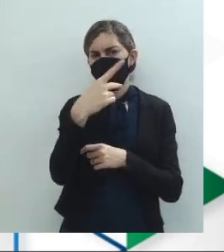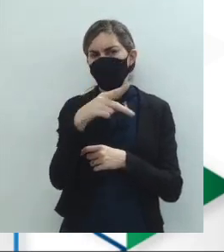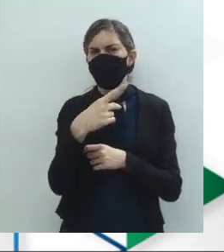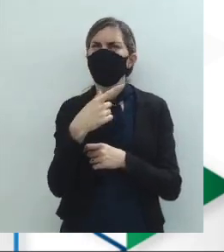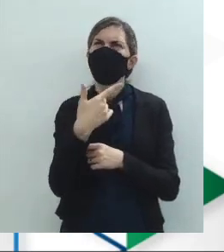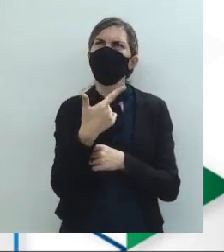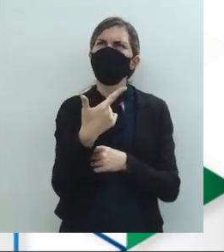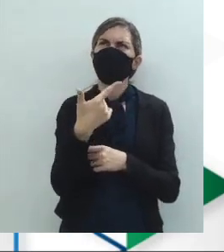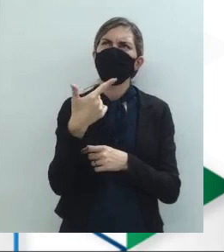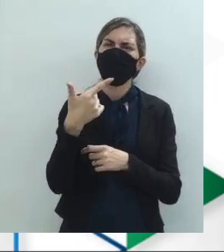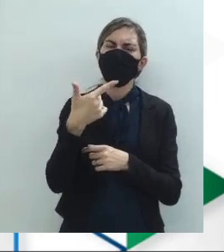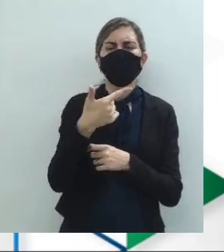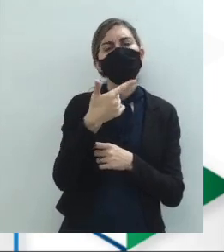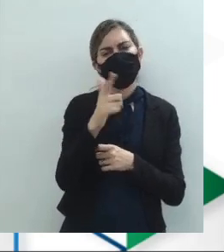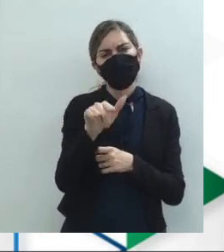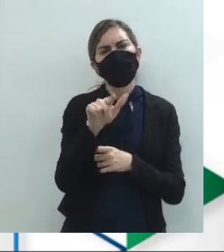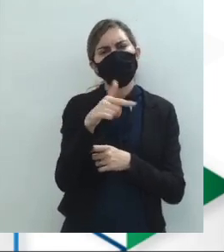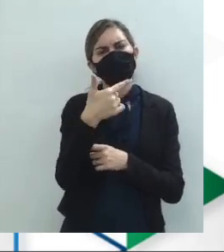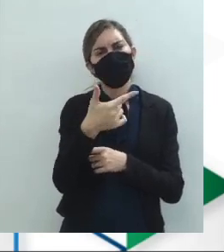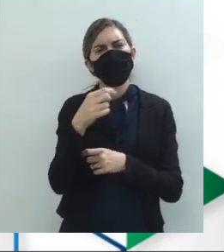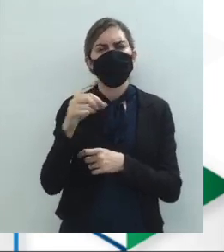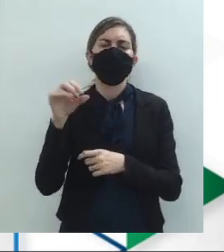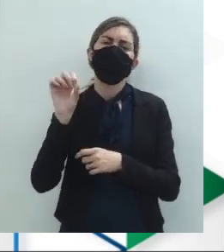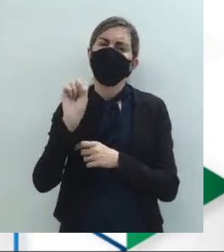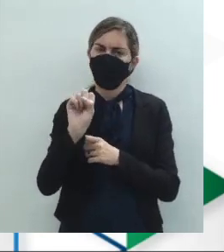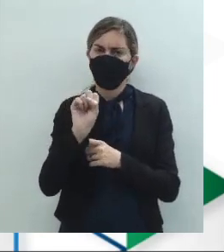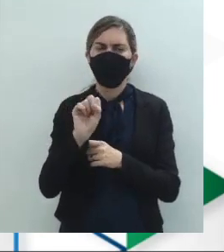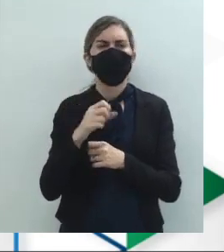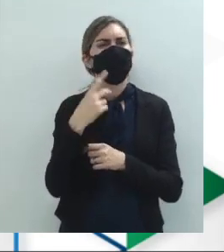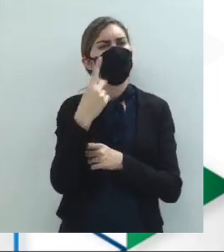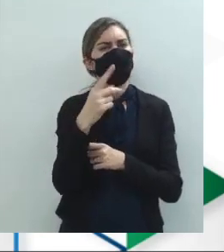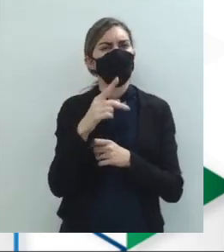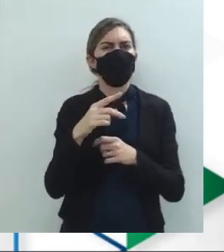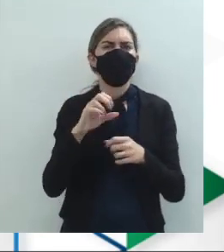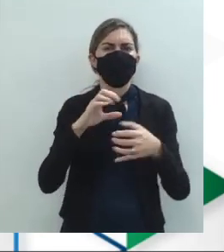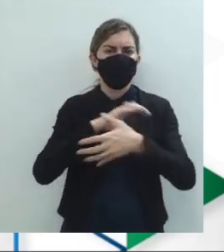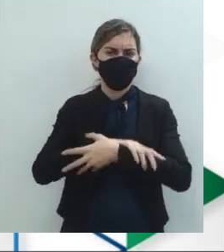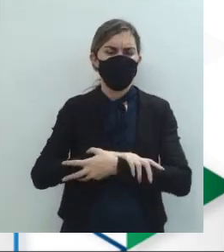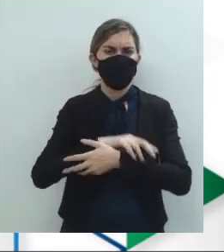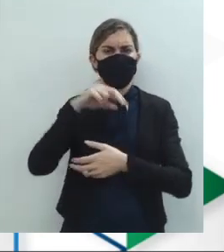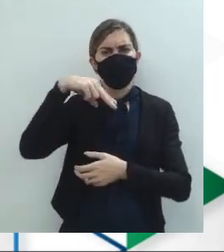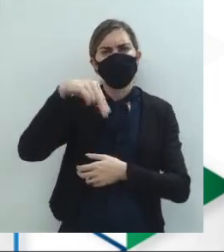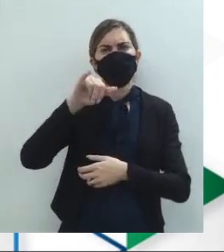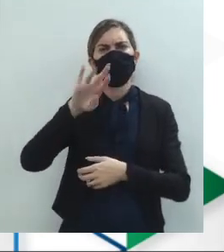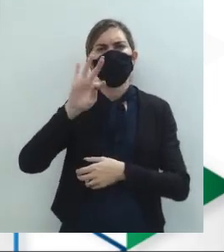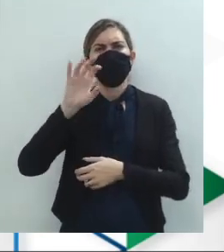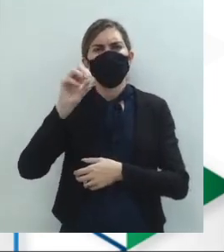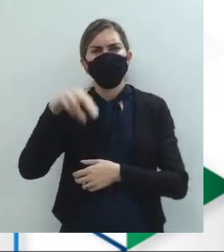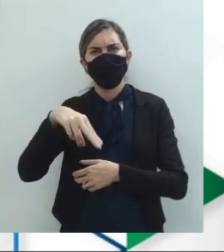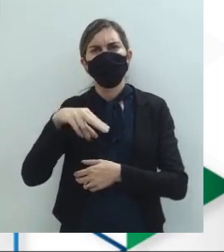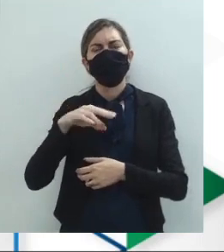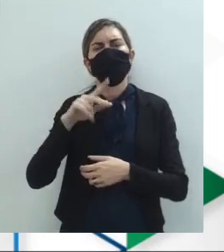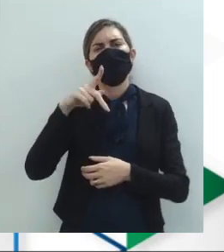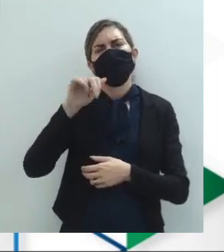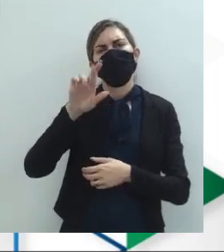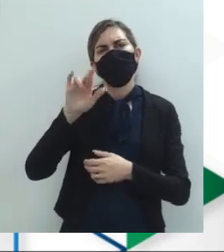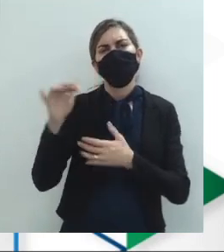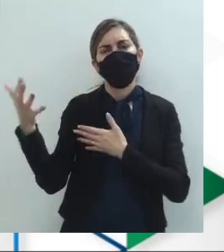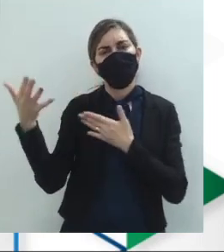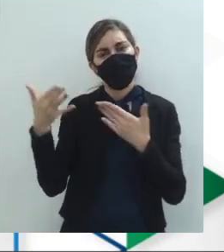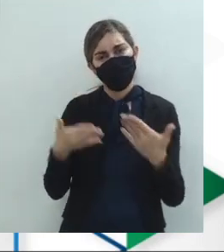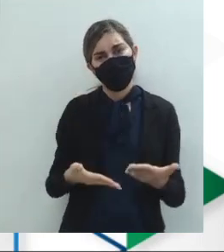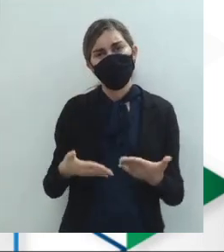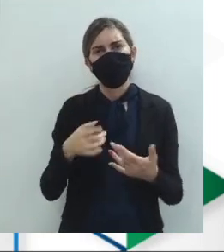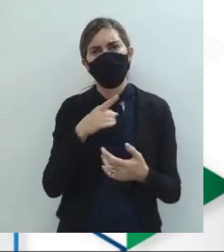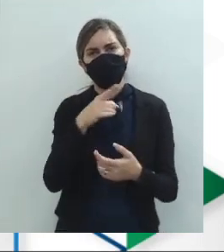foi em 2010, não, tá certo, 2008. Ele e seu sócio, Newton Pereira, o Newton Pereira convidou o Roger, na